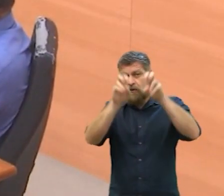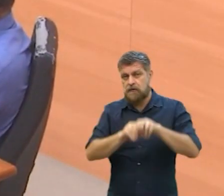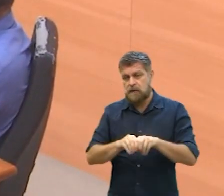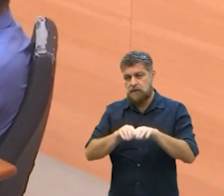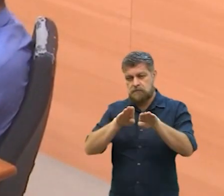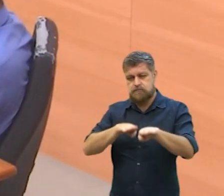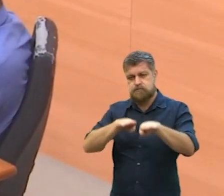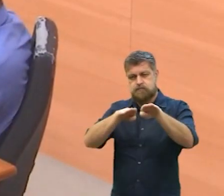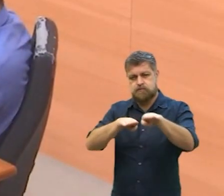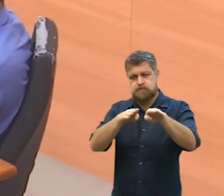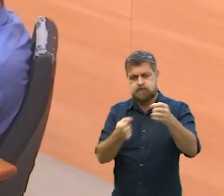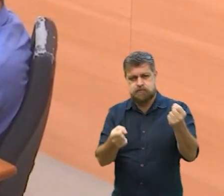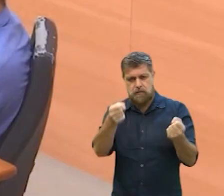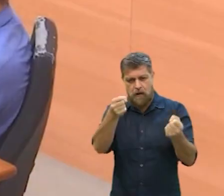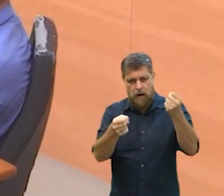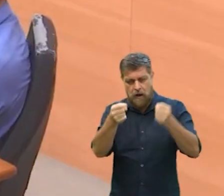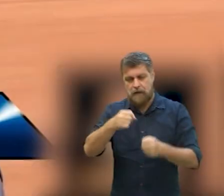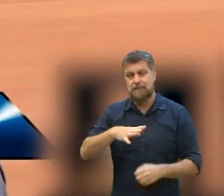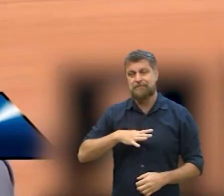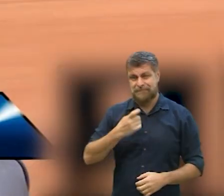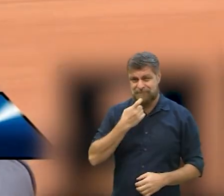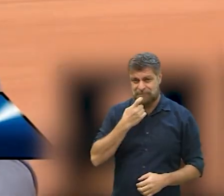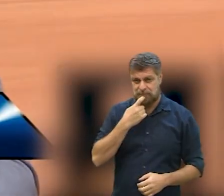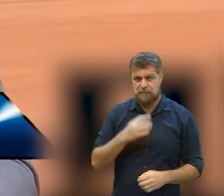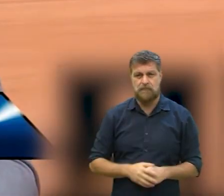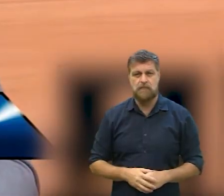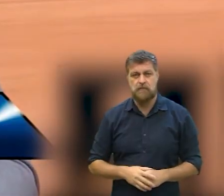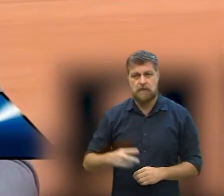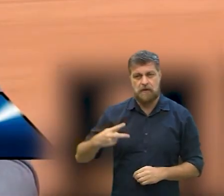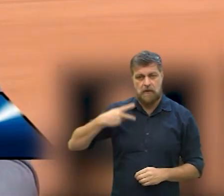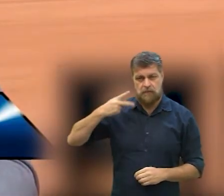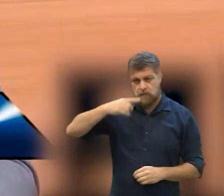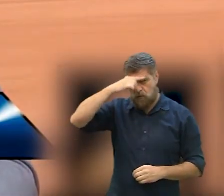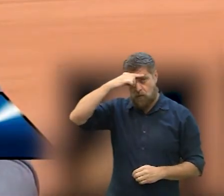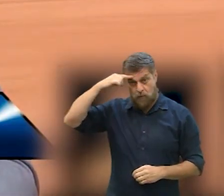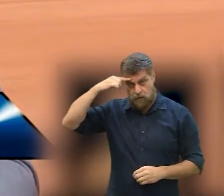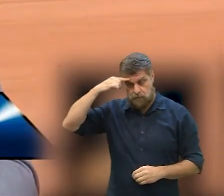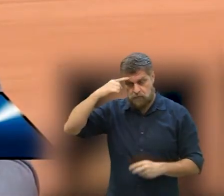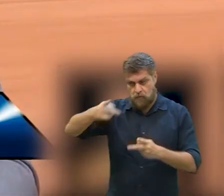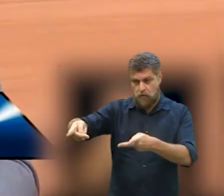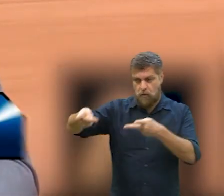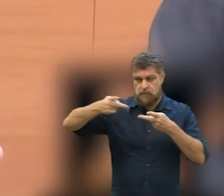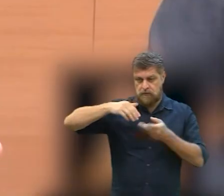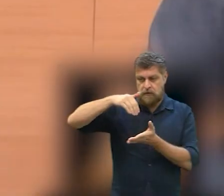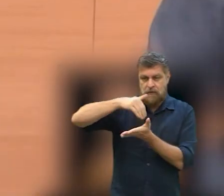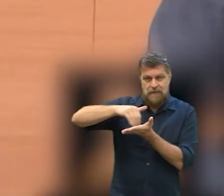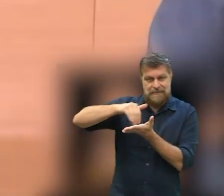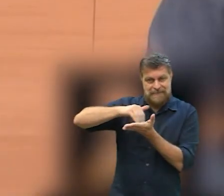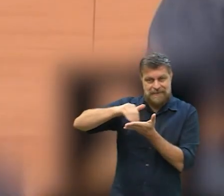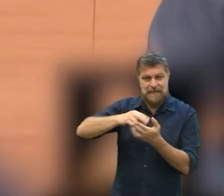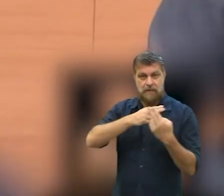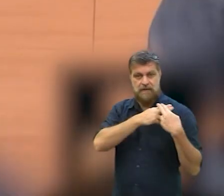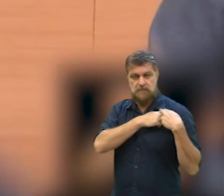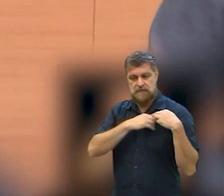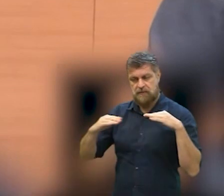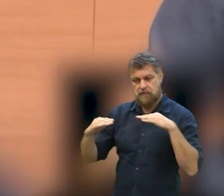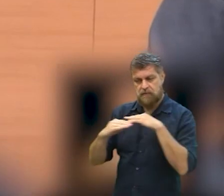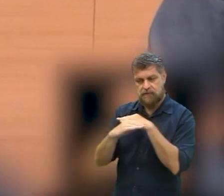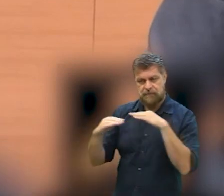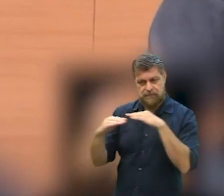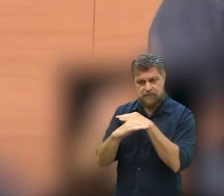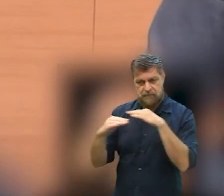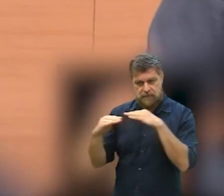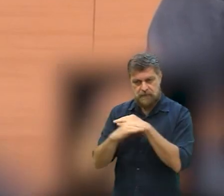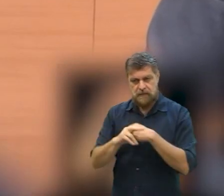questões ligadas ao trânsito da cidade. O presidente do colegiado, o vereador Otto Alejandro, convidou o secretário municipal